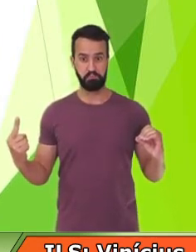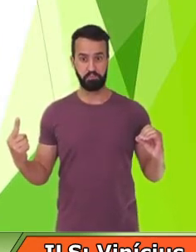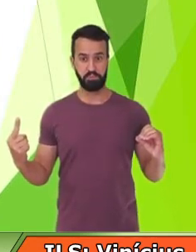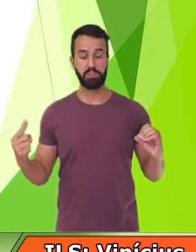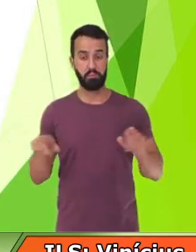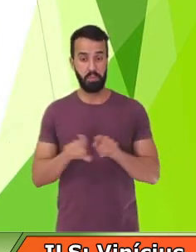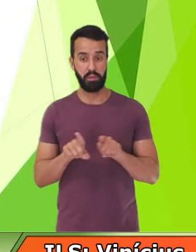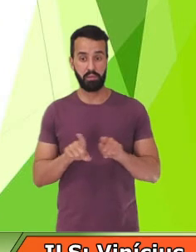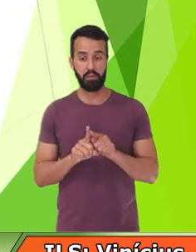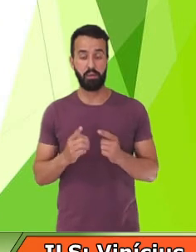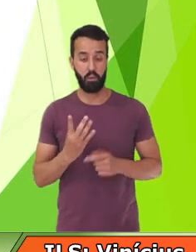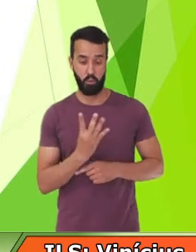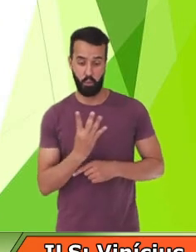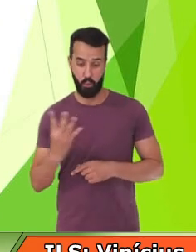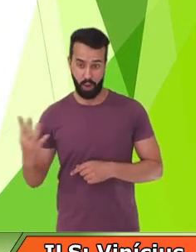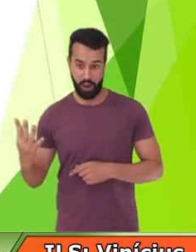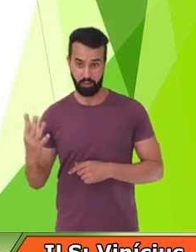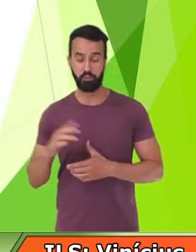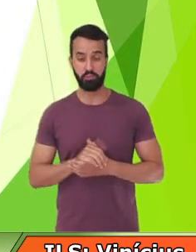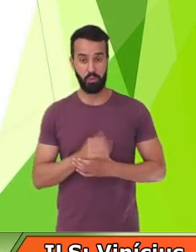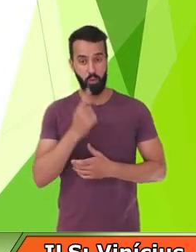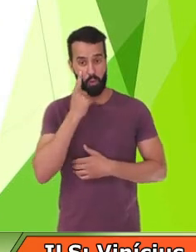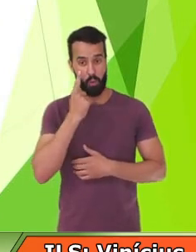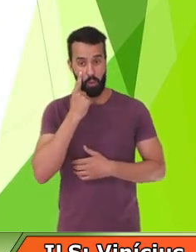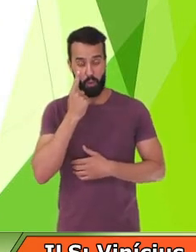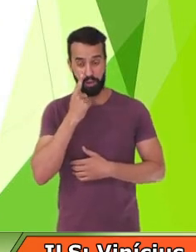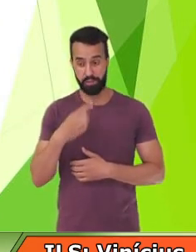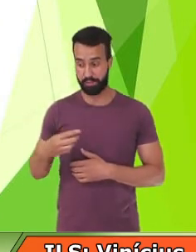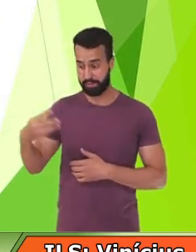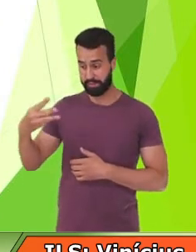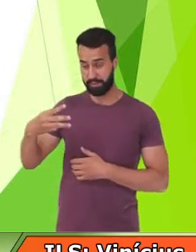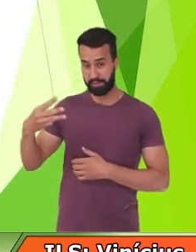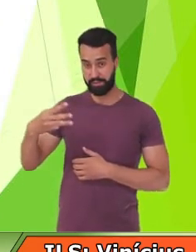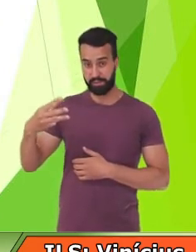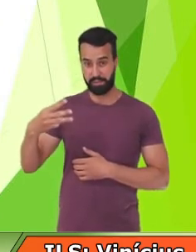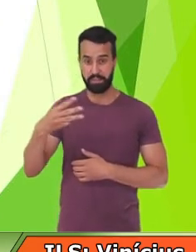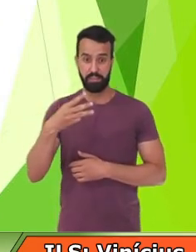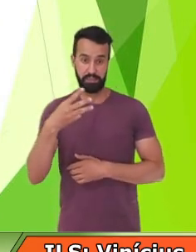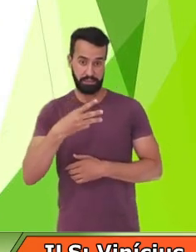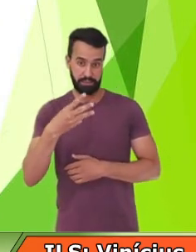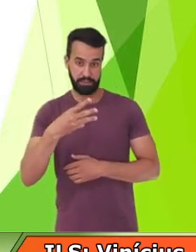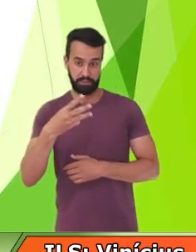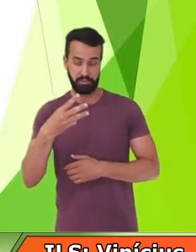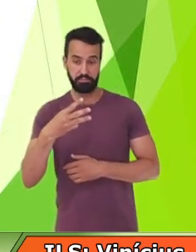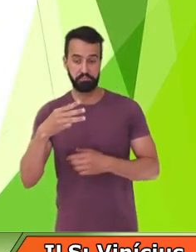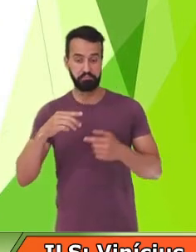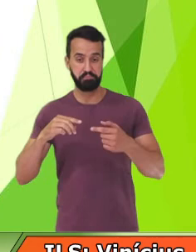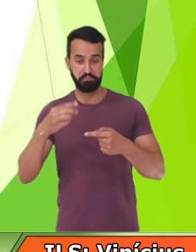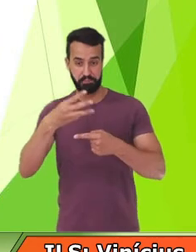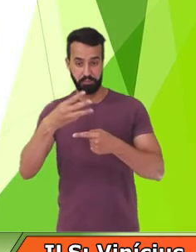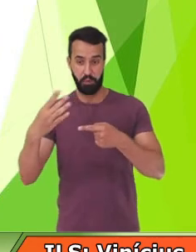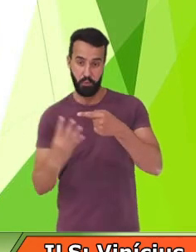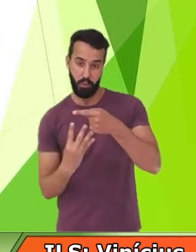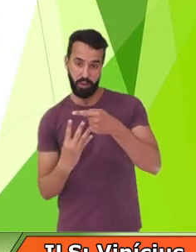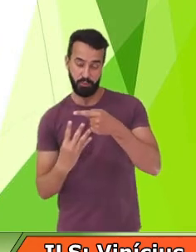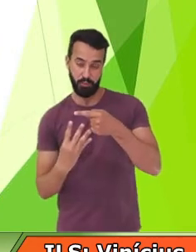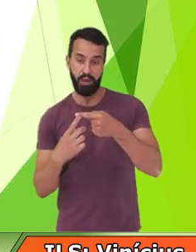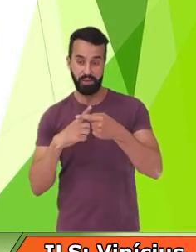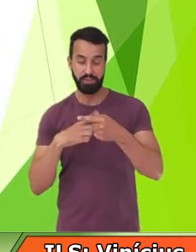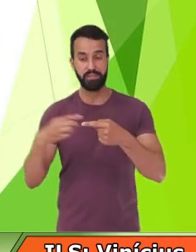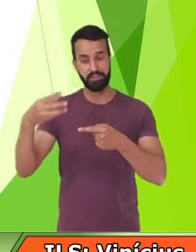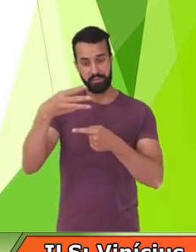4 partes. Exatamente na terceira parte das 4 que foram divididas, eu coloco